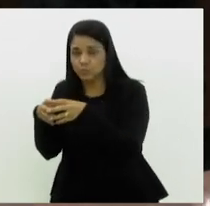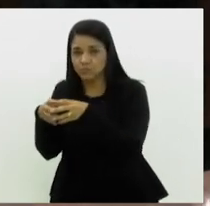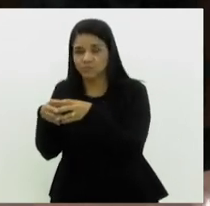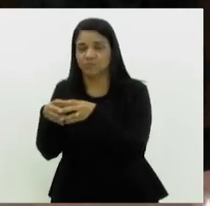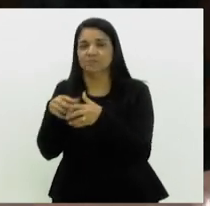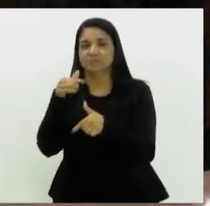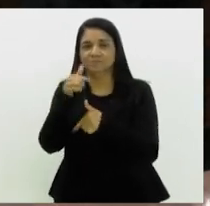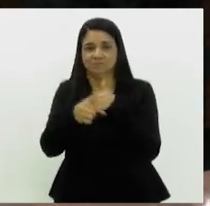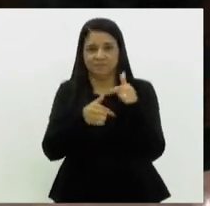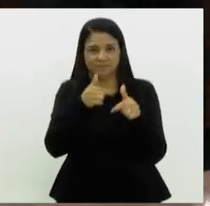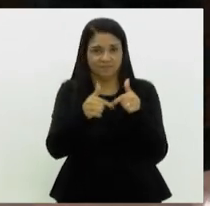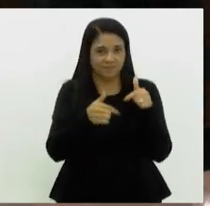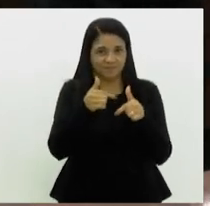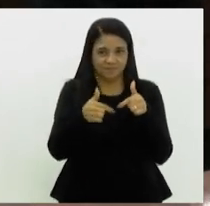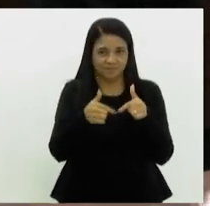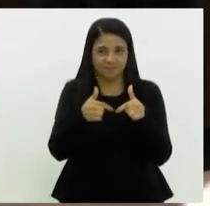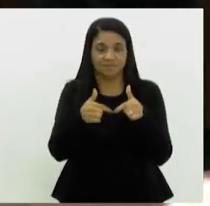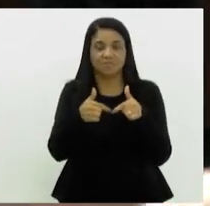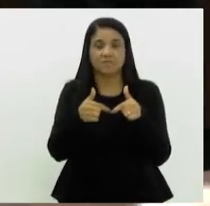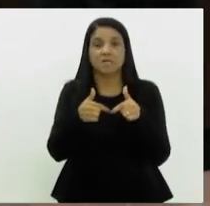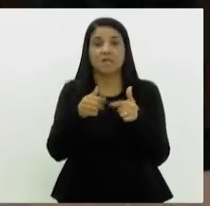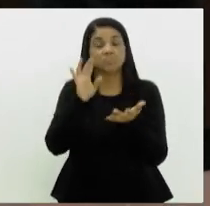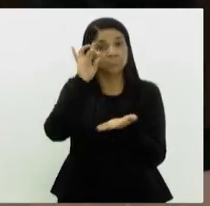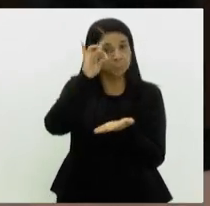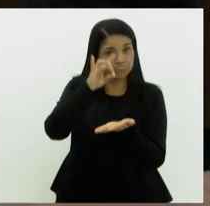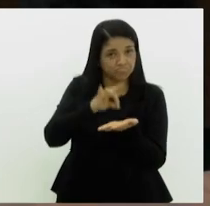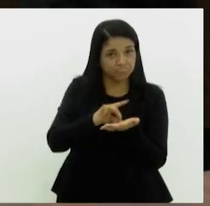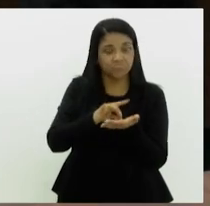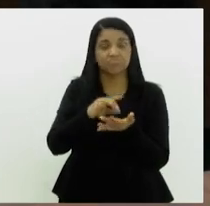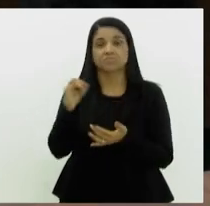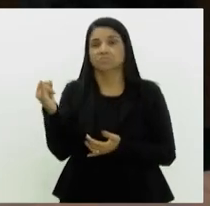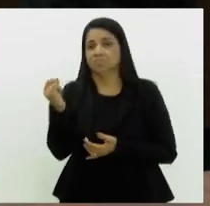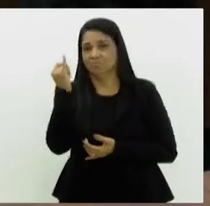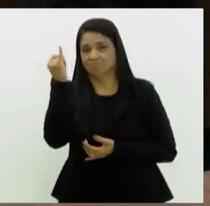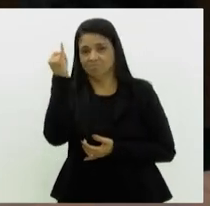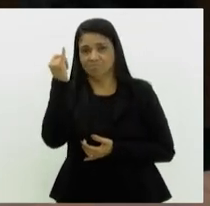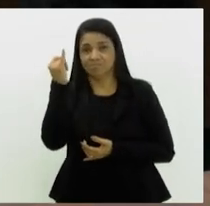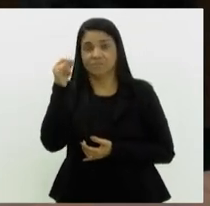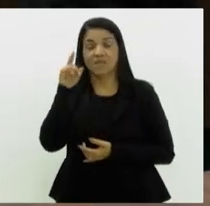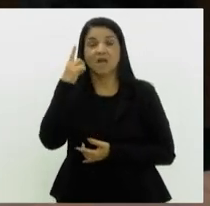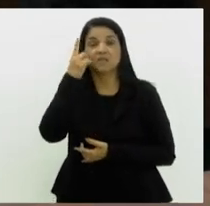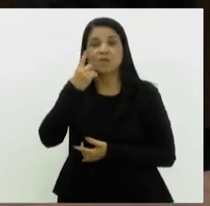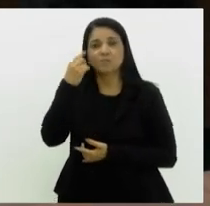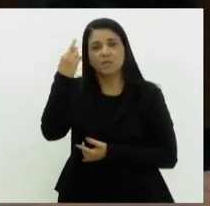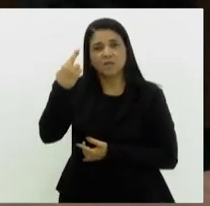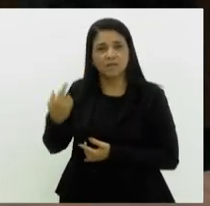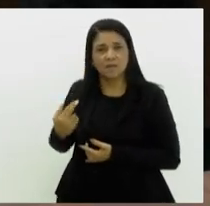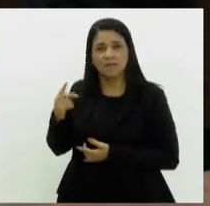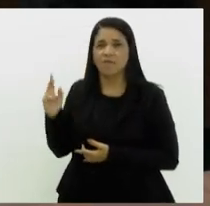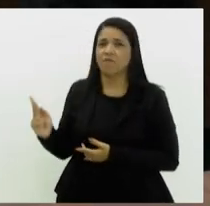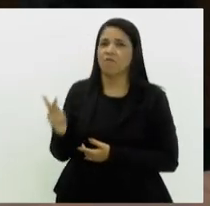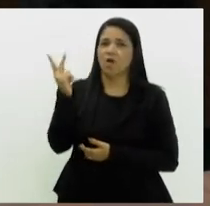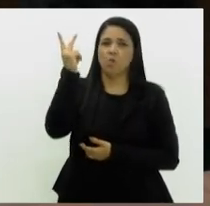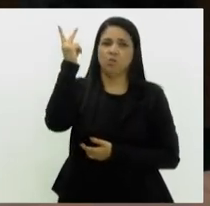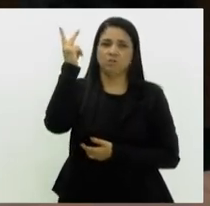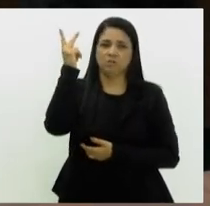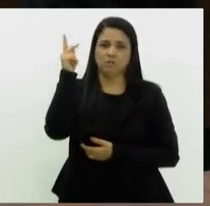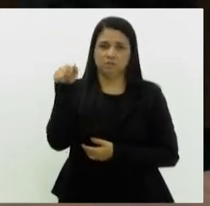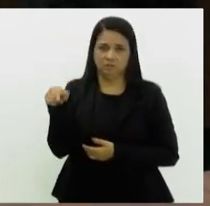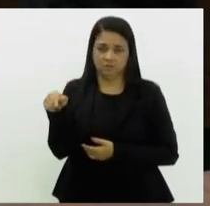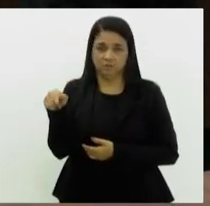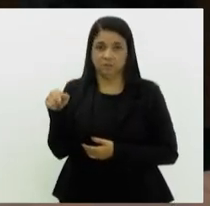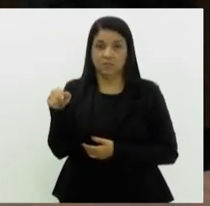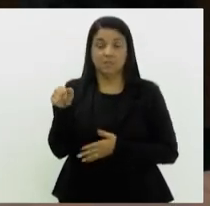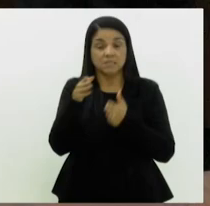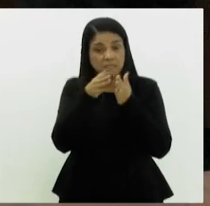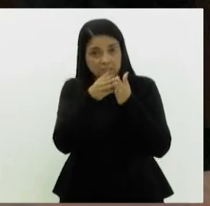é super verídico e importante quando a deputada Renata Souza valoriza isso, né, que deve se